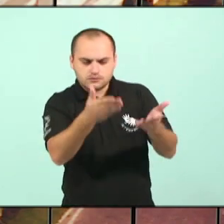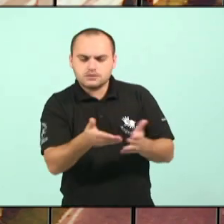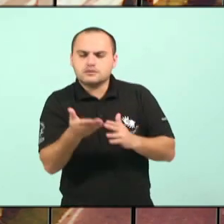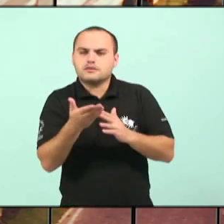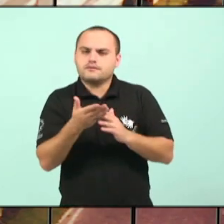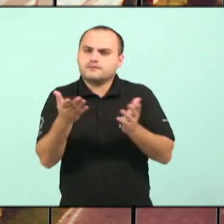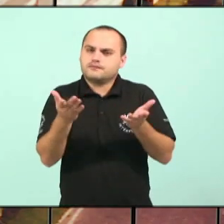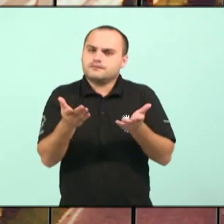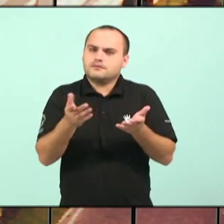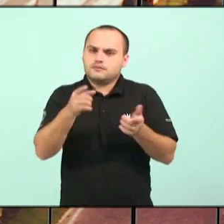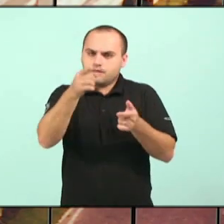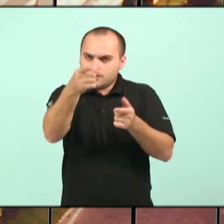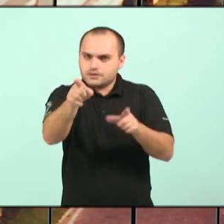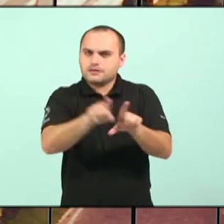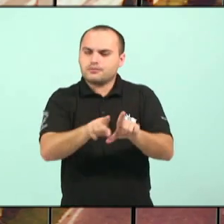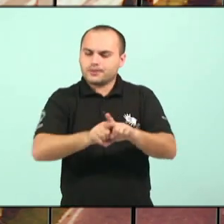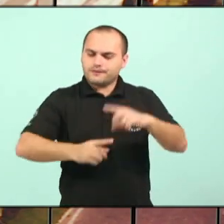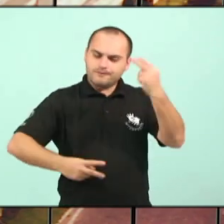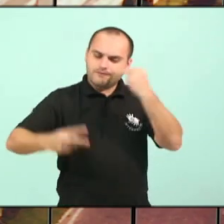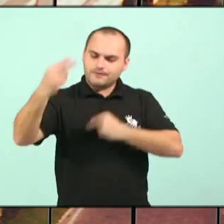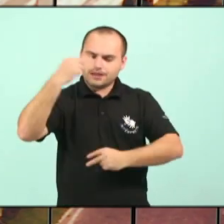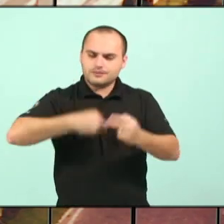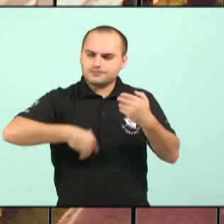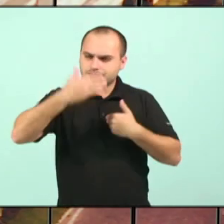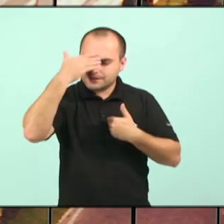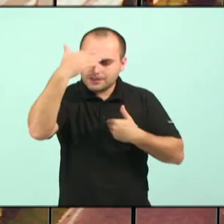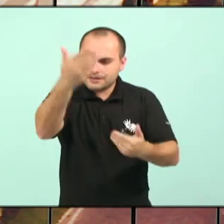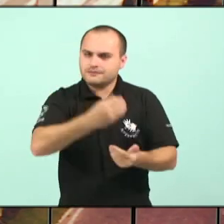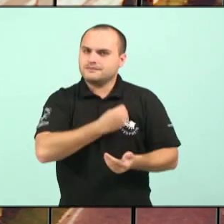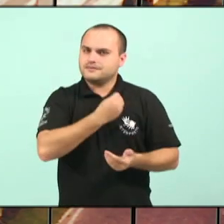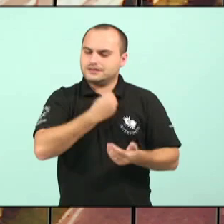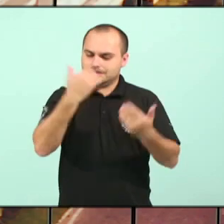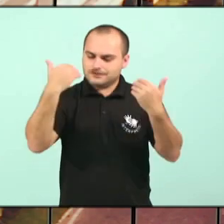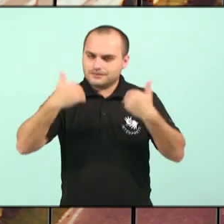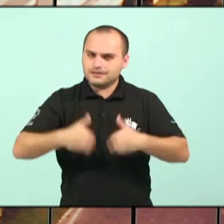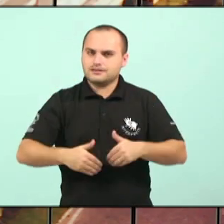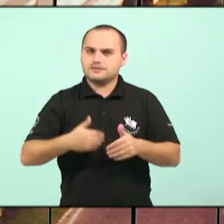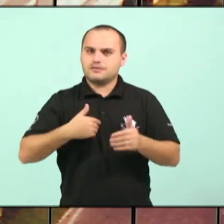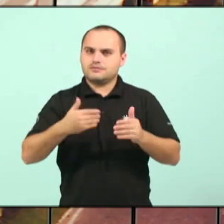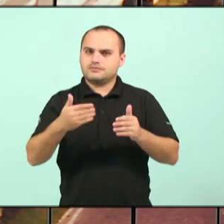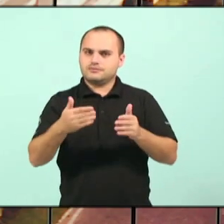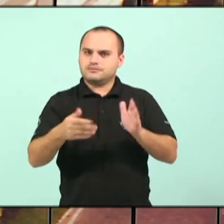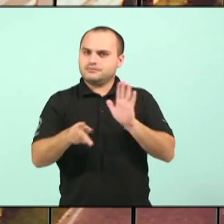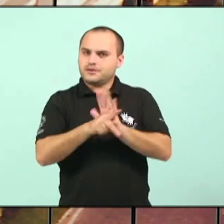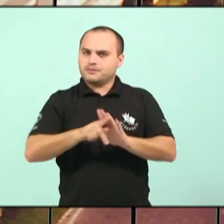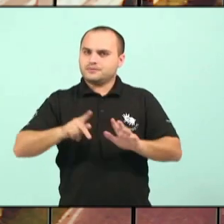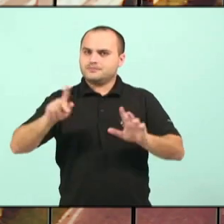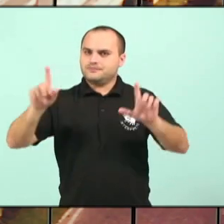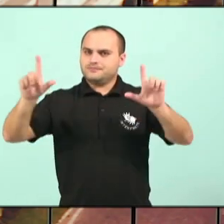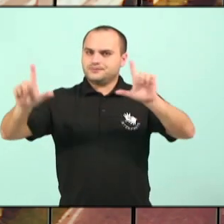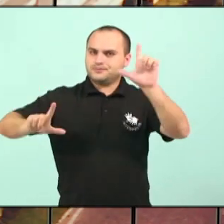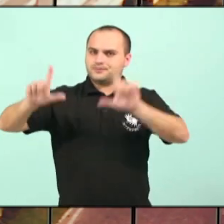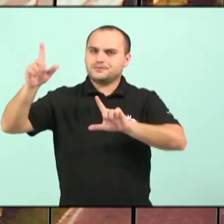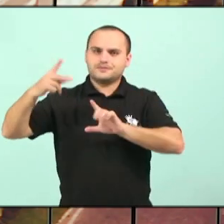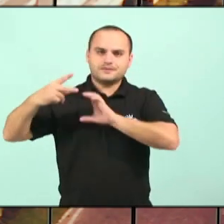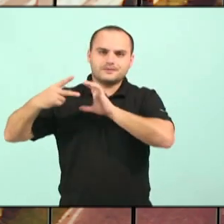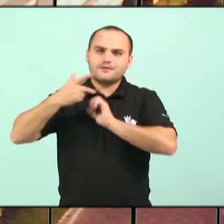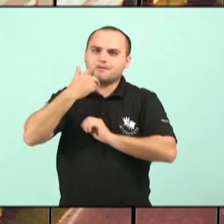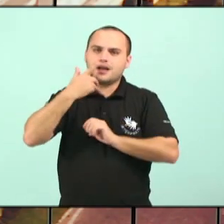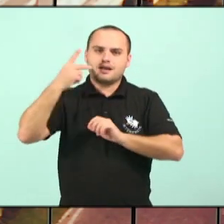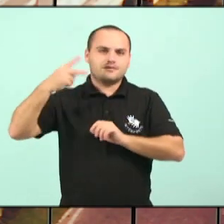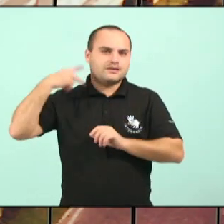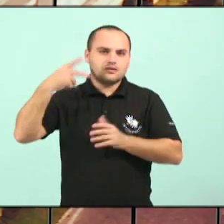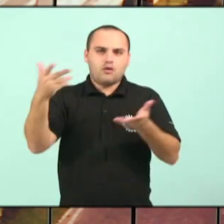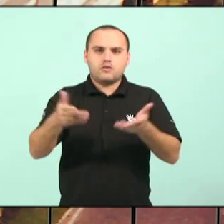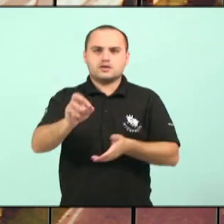e a senhora também que está conosco. Obrigado pela sintonia, pela companhia com o programa Fala Vereador. Hoje, Robson Coelho,